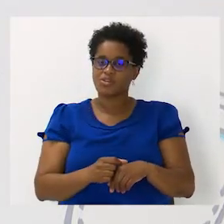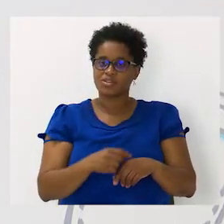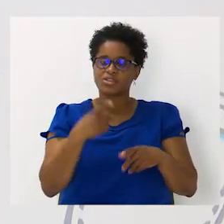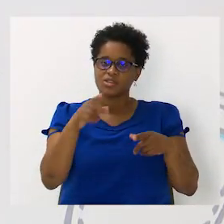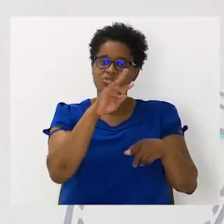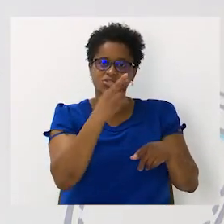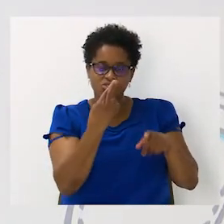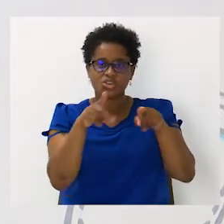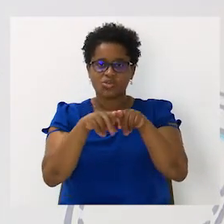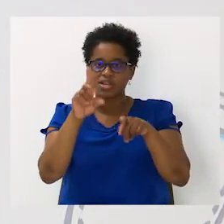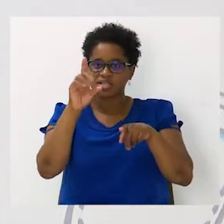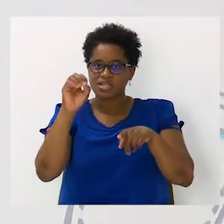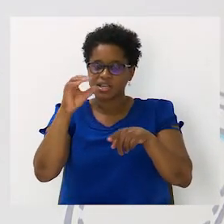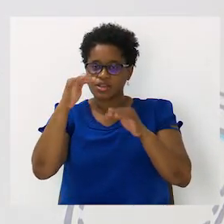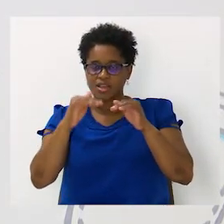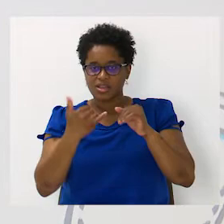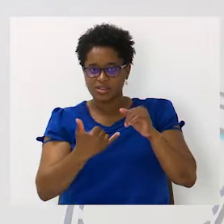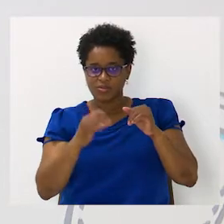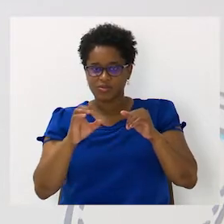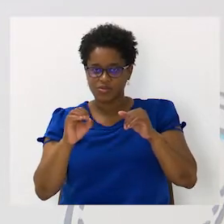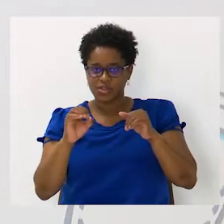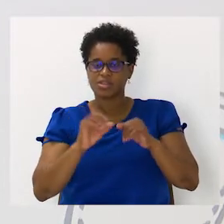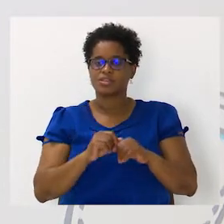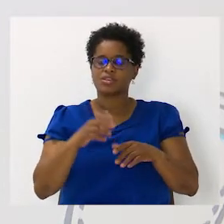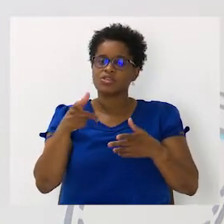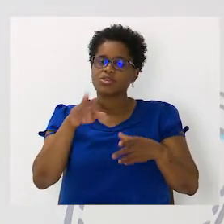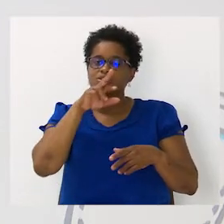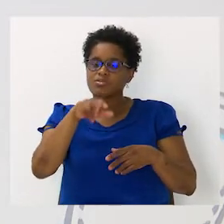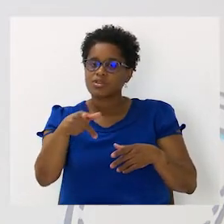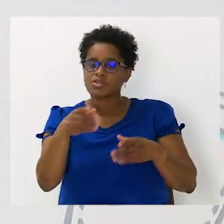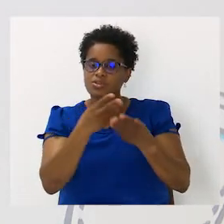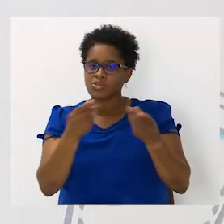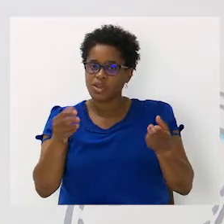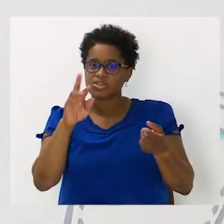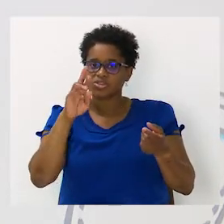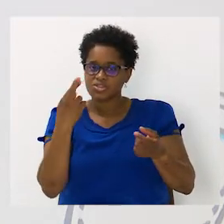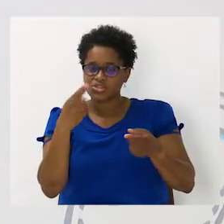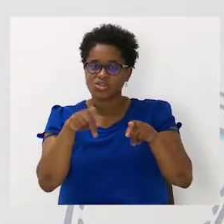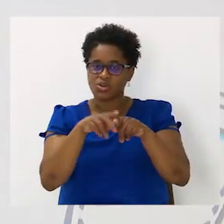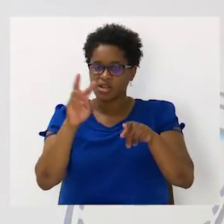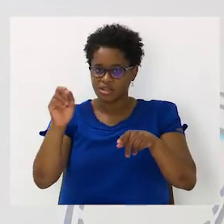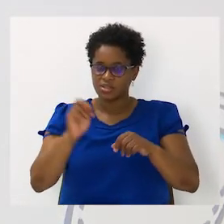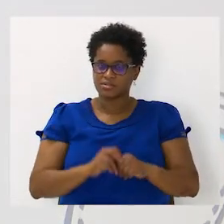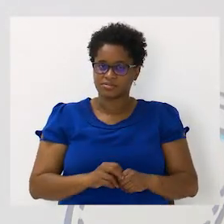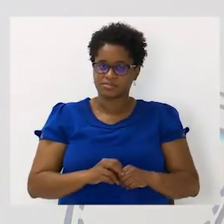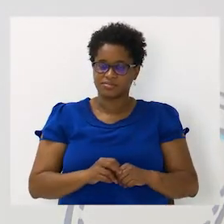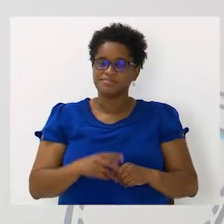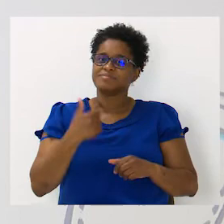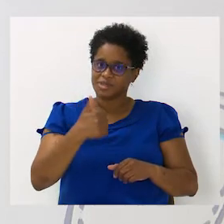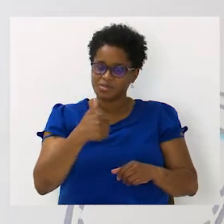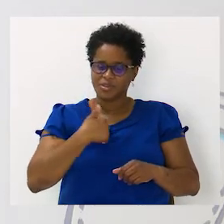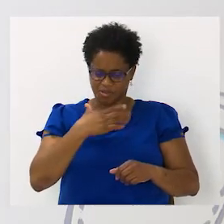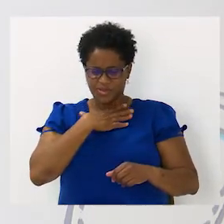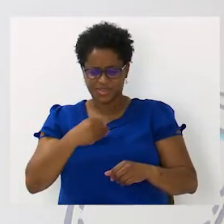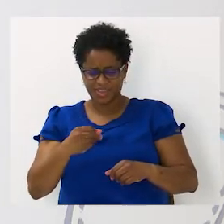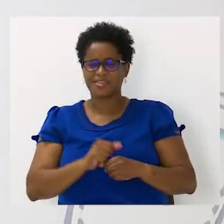a 60 a dividir por 20. Encontramos o resultado x igual a 3. Muito bem, gostei